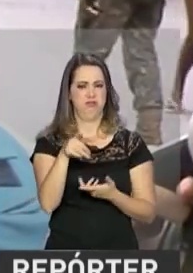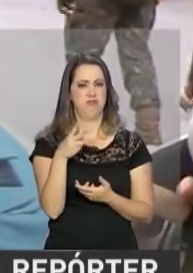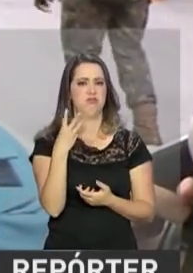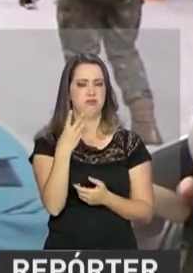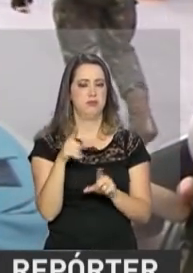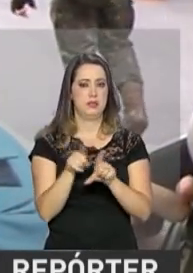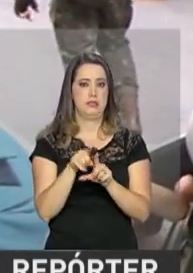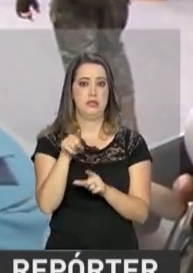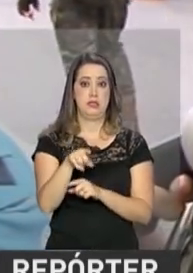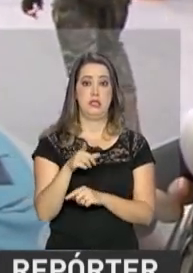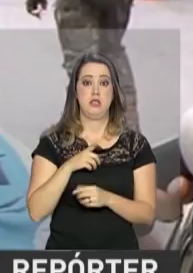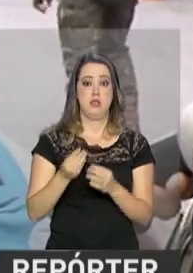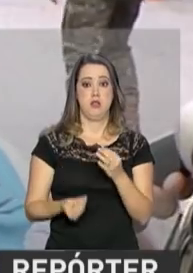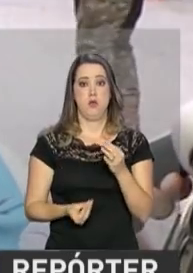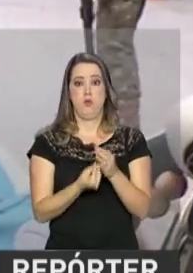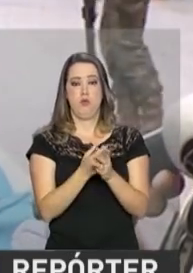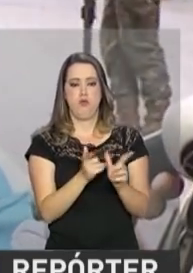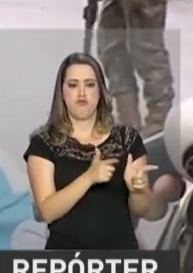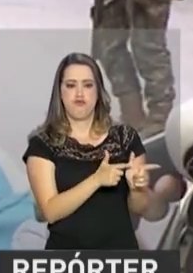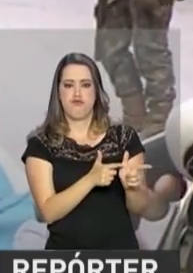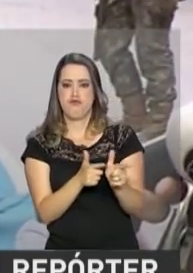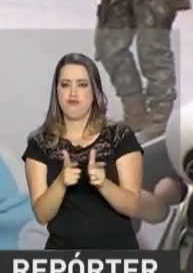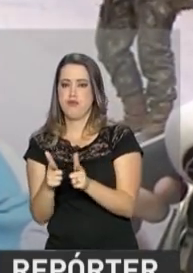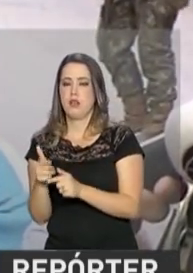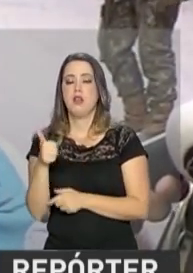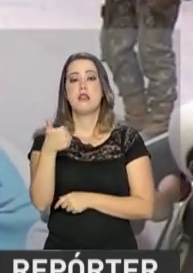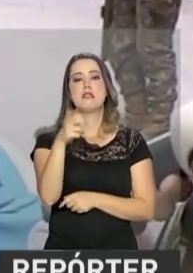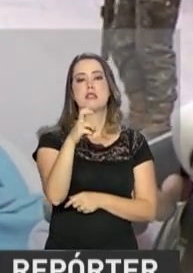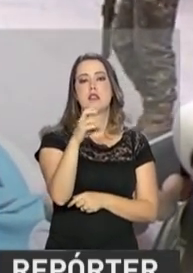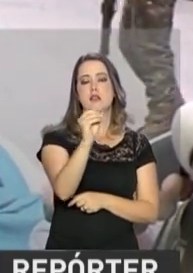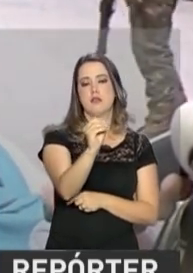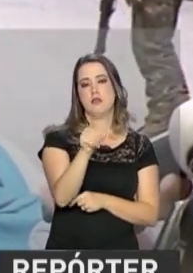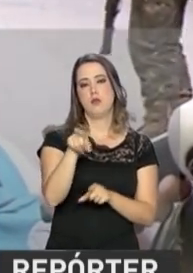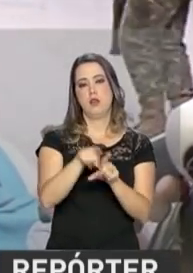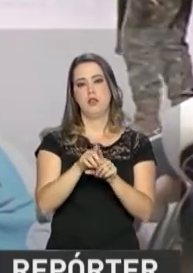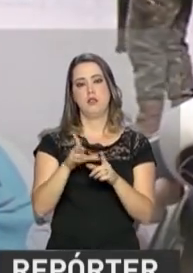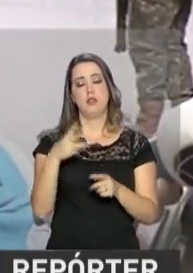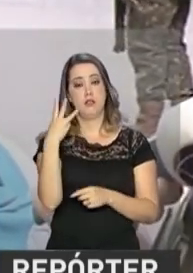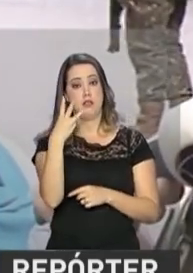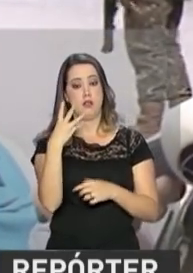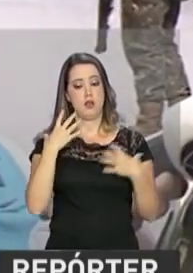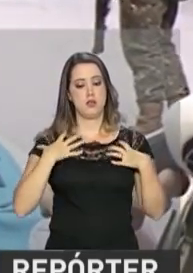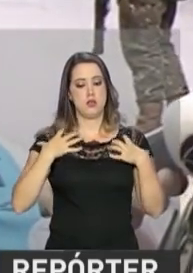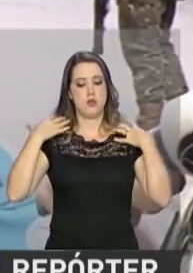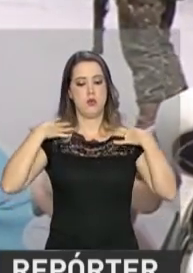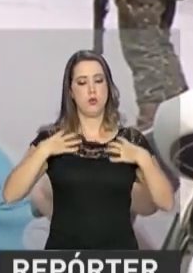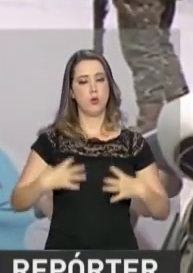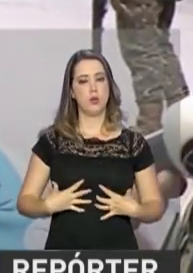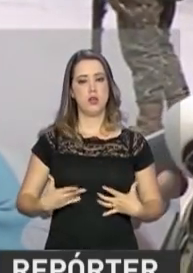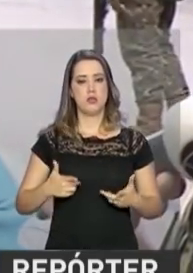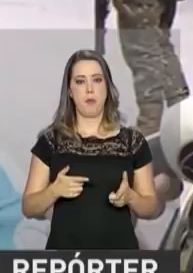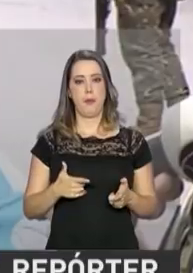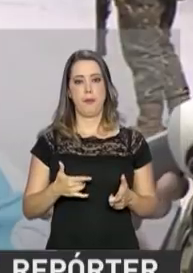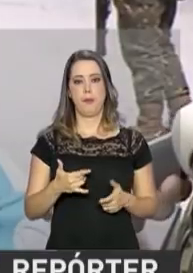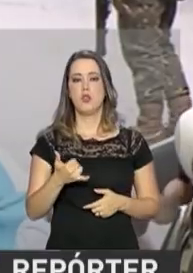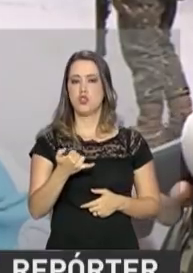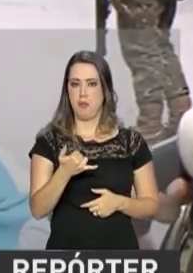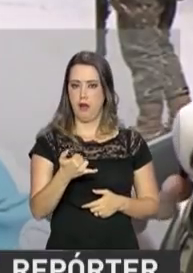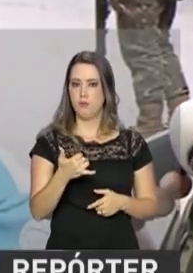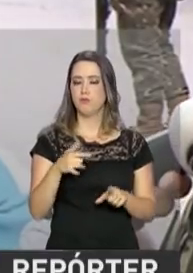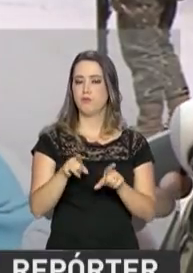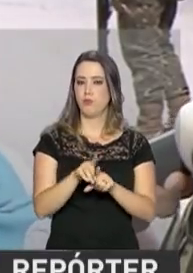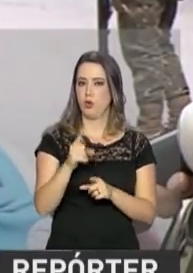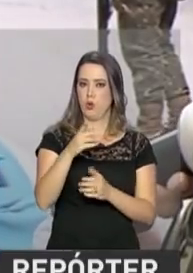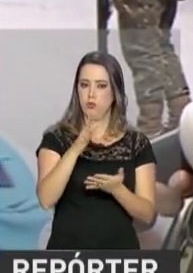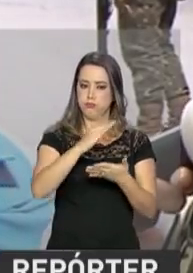tiros de fuzil munição de fuzil três coletes táticos coletes é à prova de balas né um bloco de